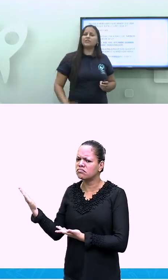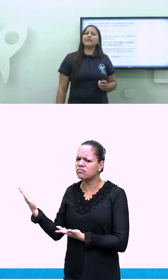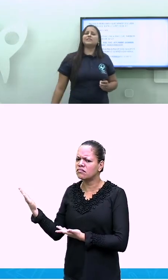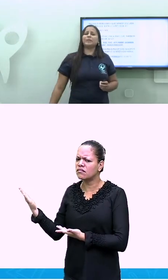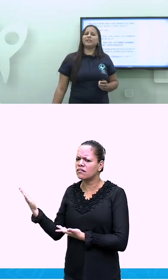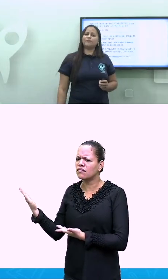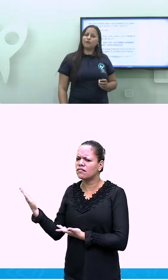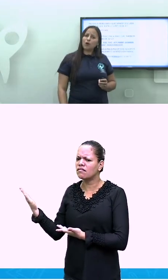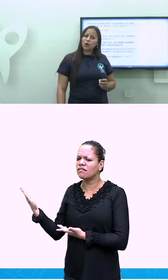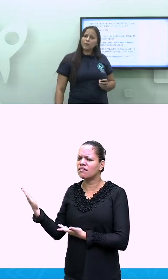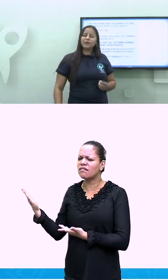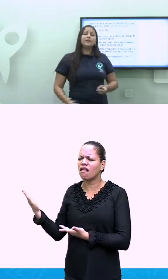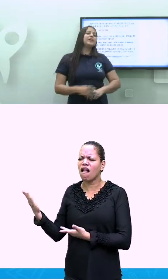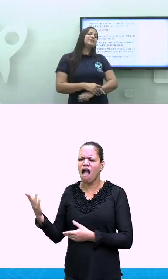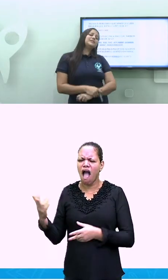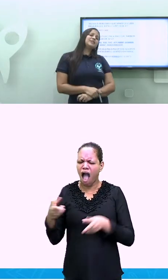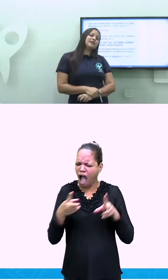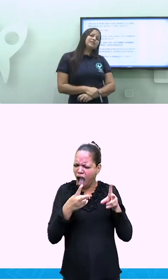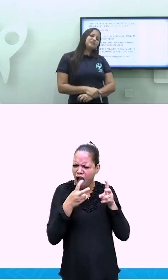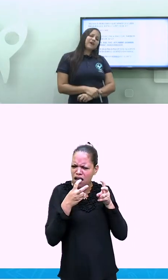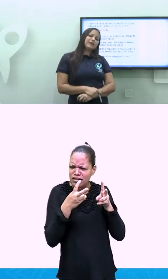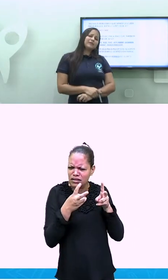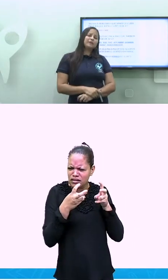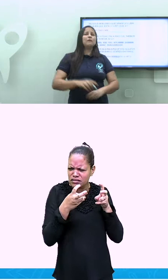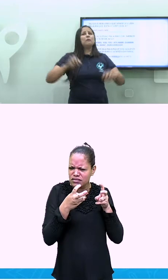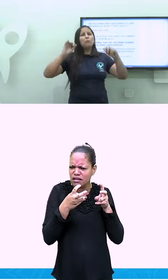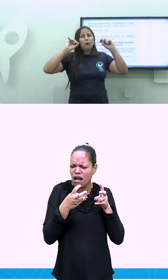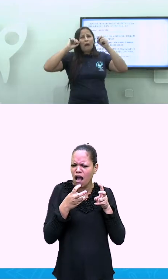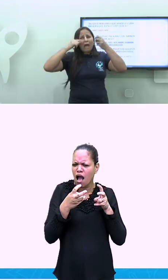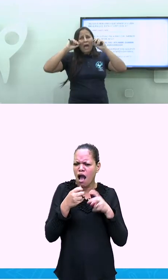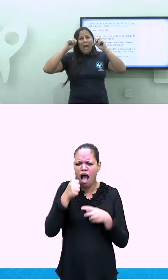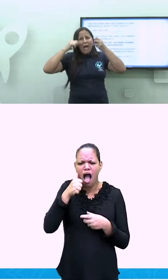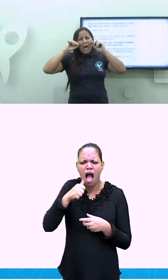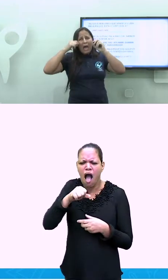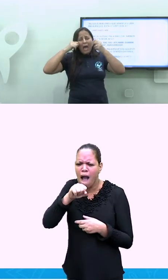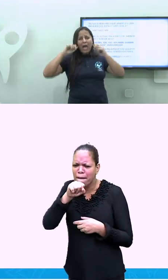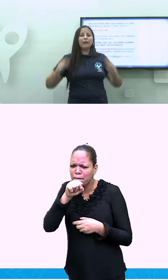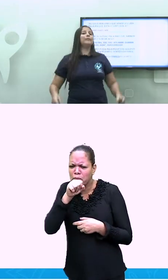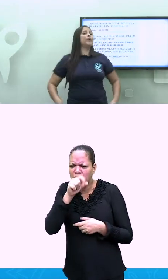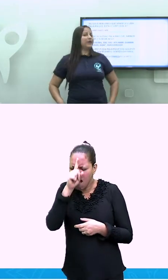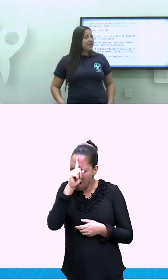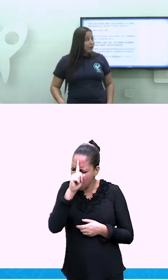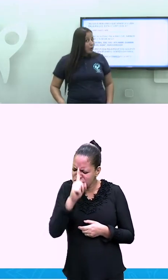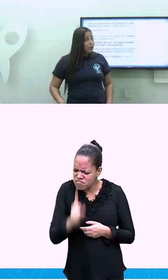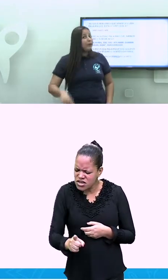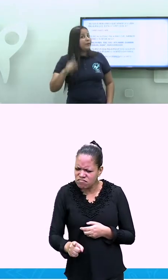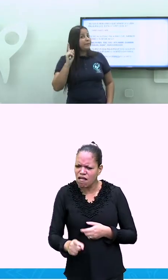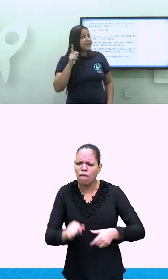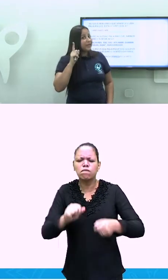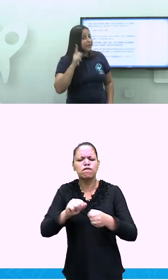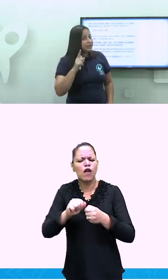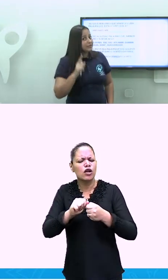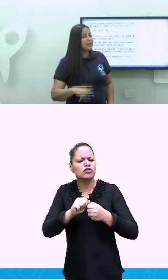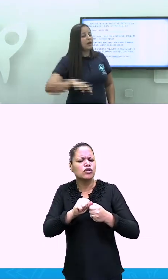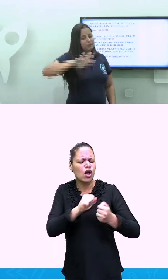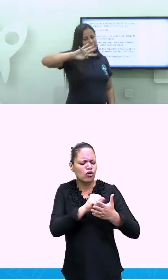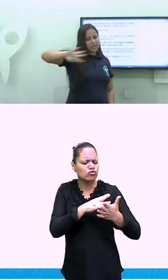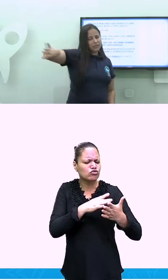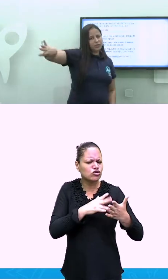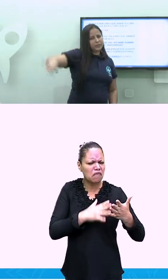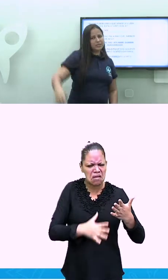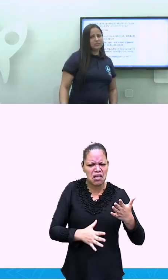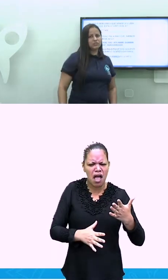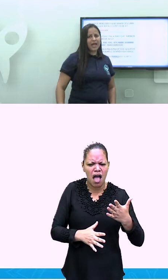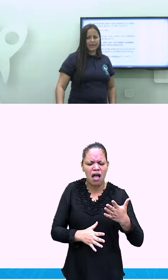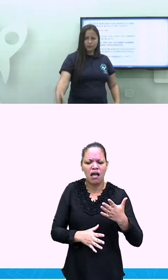as atividades da plataforma. O que essas crianças fazem? Ué! Porque está com preguiça, ó.